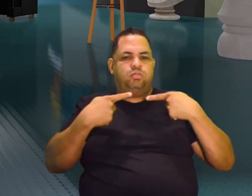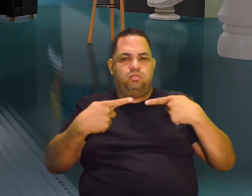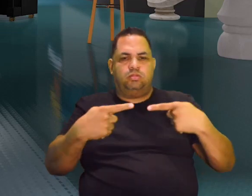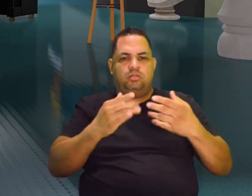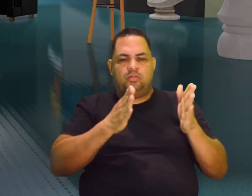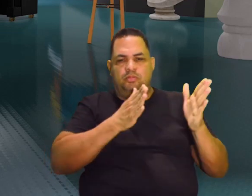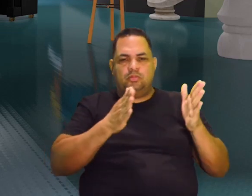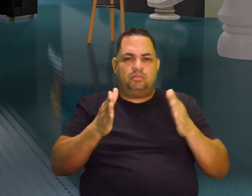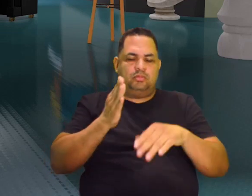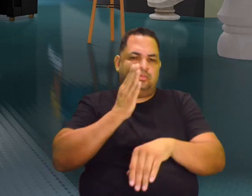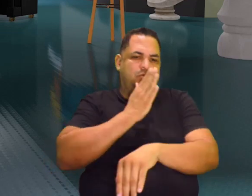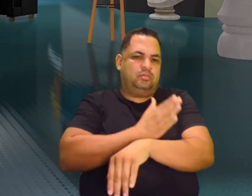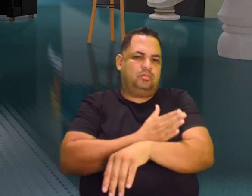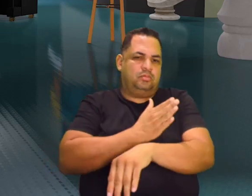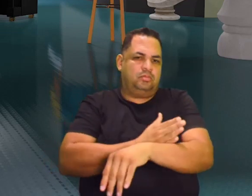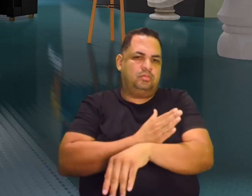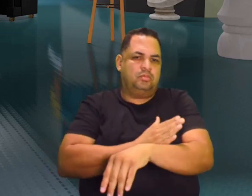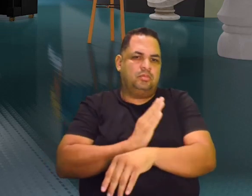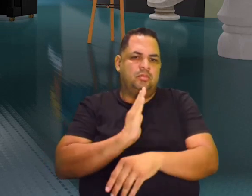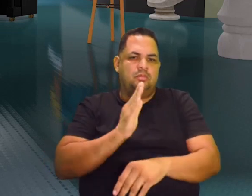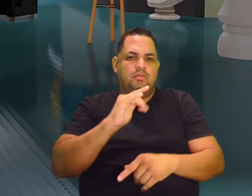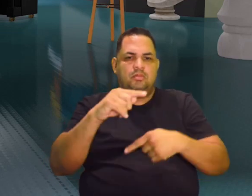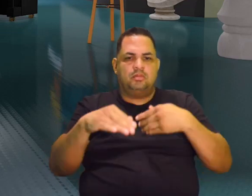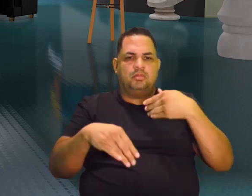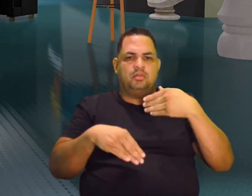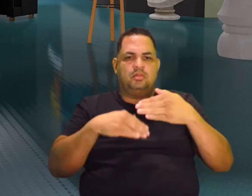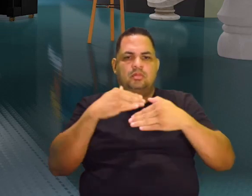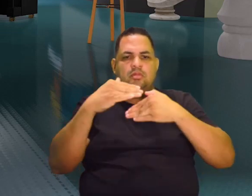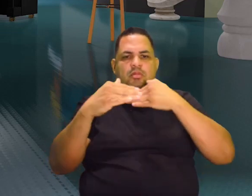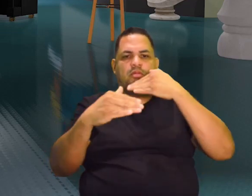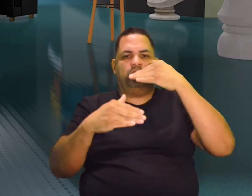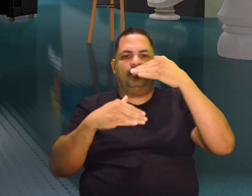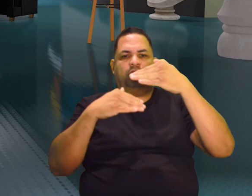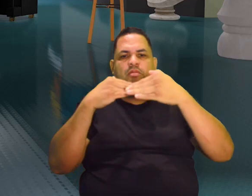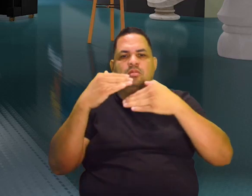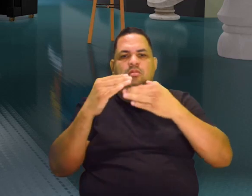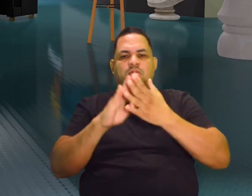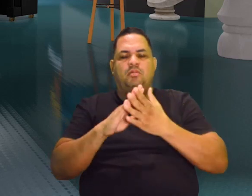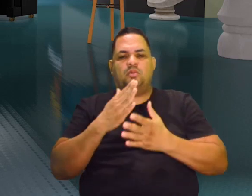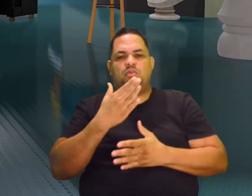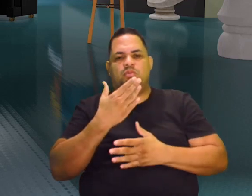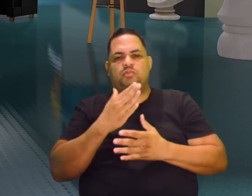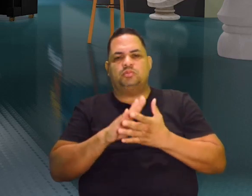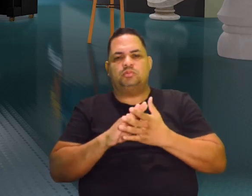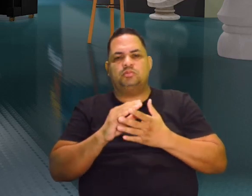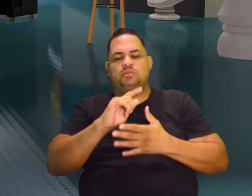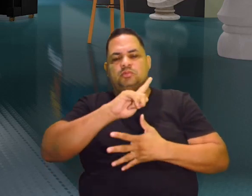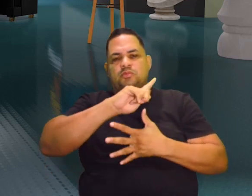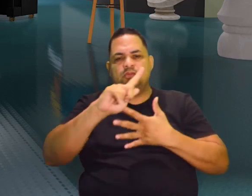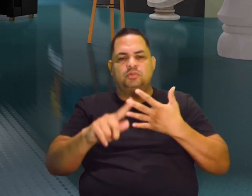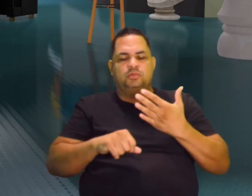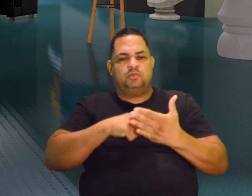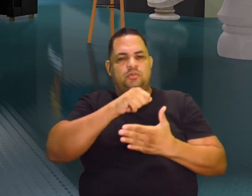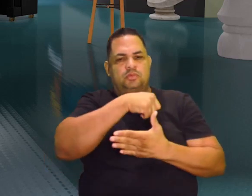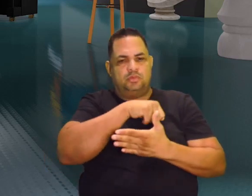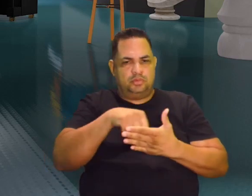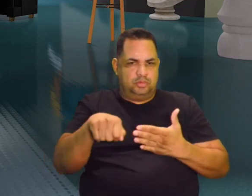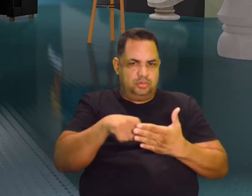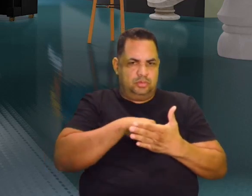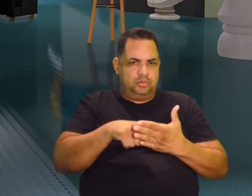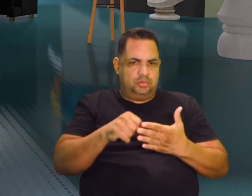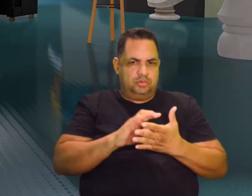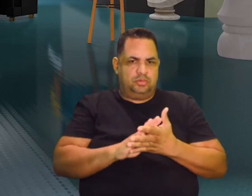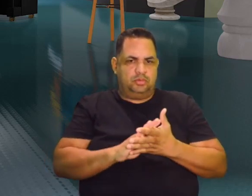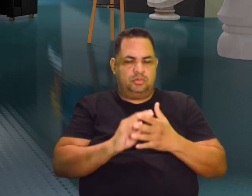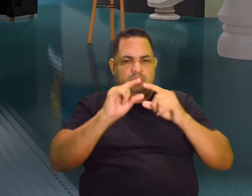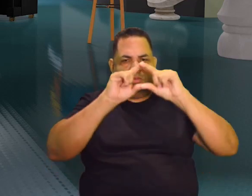medieval, já desenvolveram, então, um estilo, um gênero de escrita de